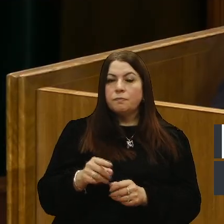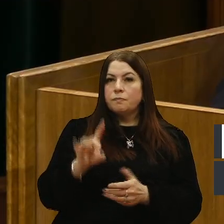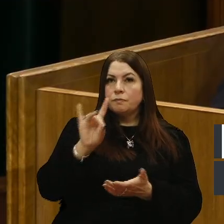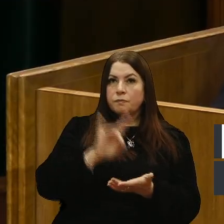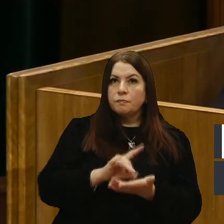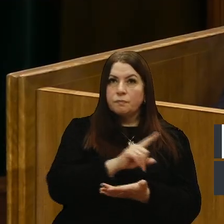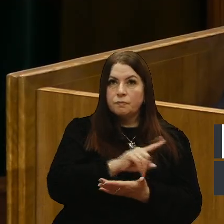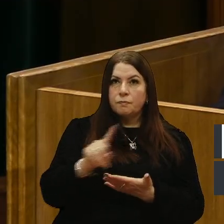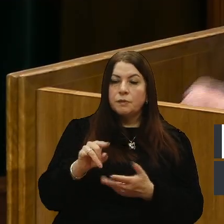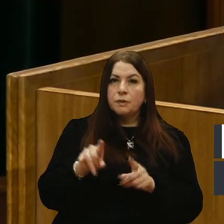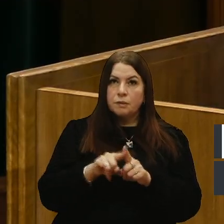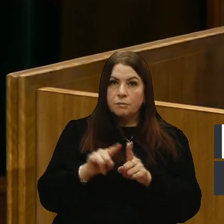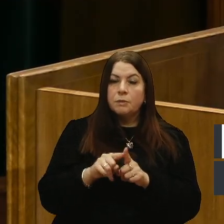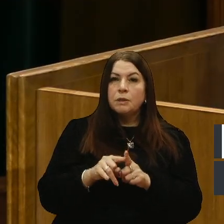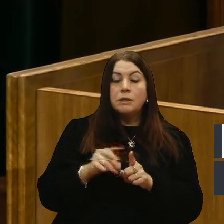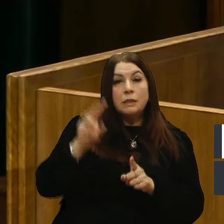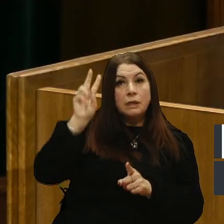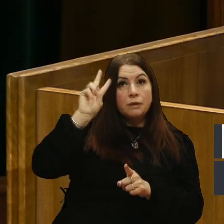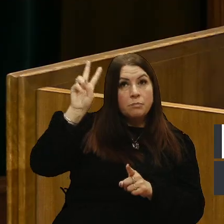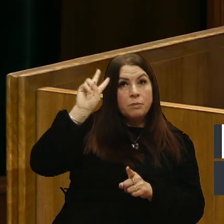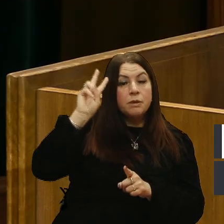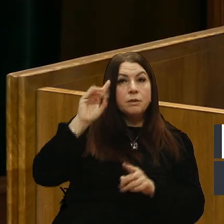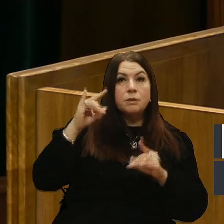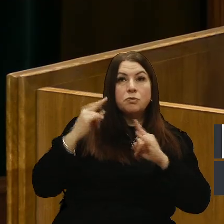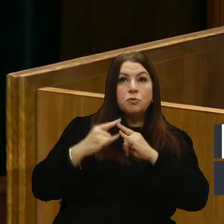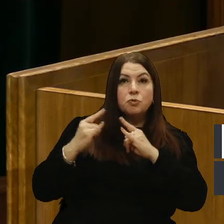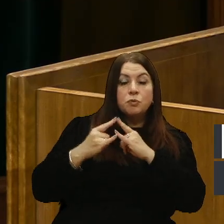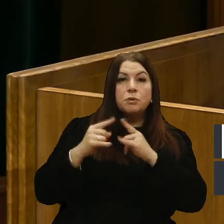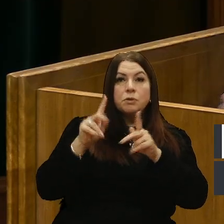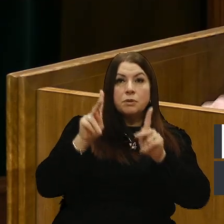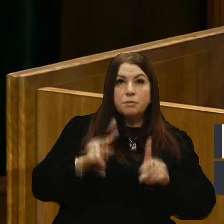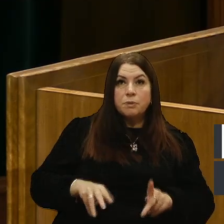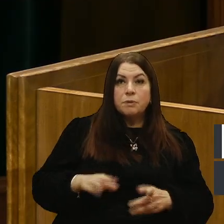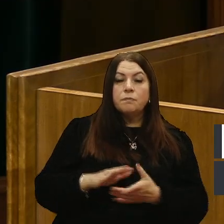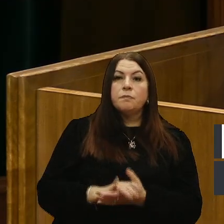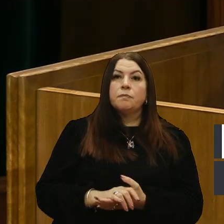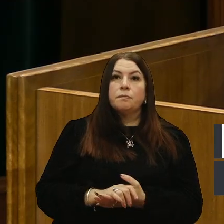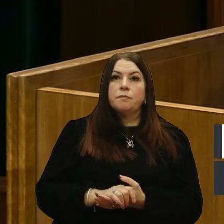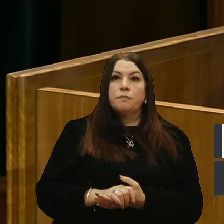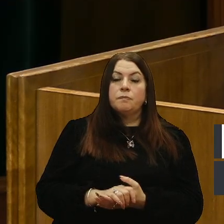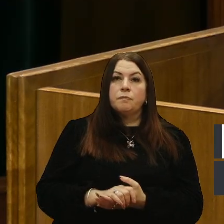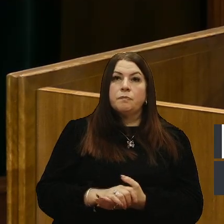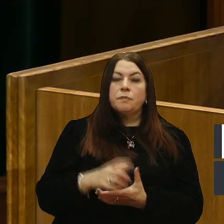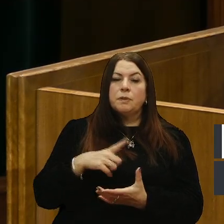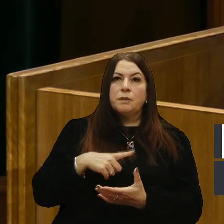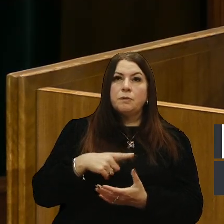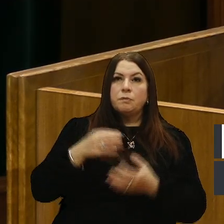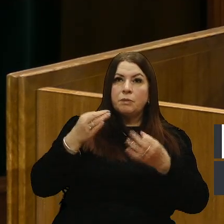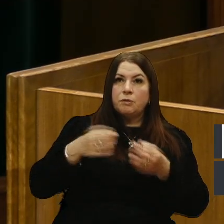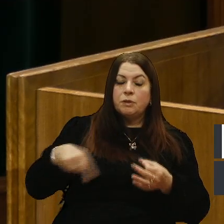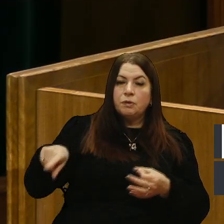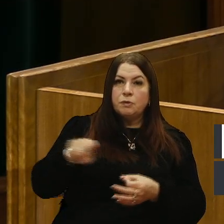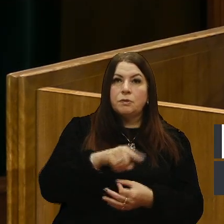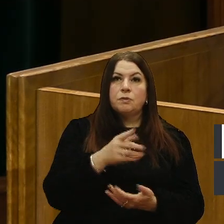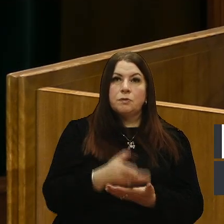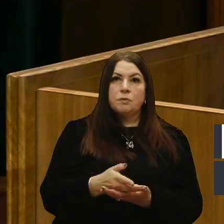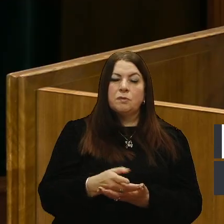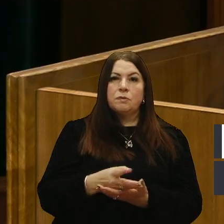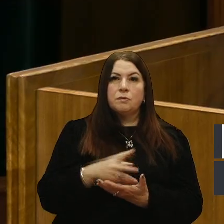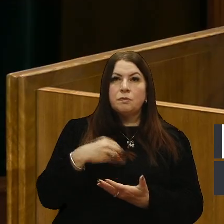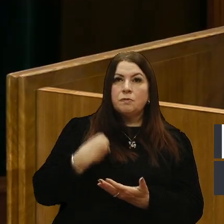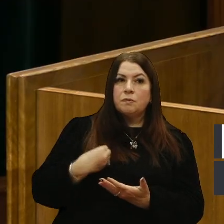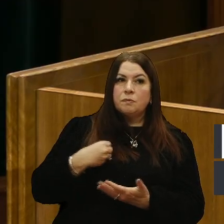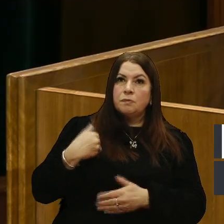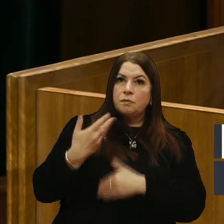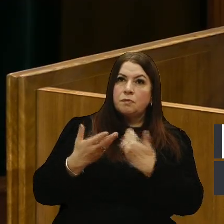oficiais, mas na memória das instituições e das pessoas. E eu tenho a convicção de que estamos vivendo um